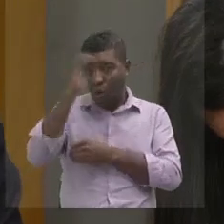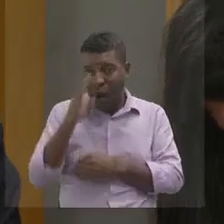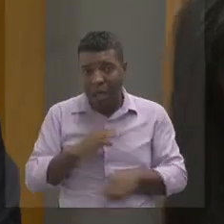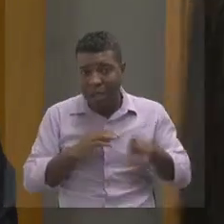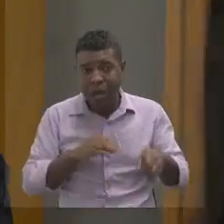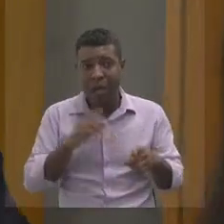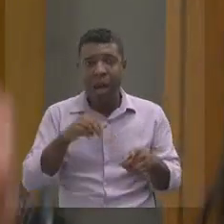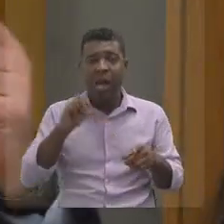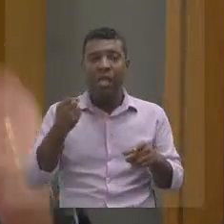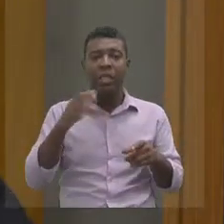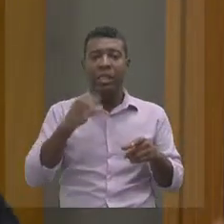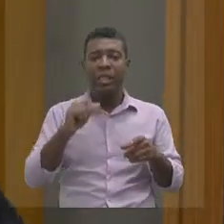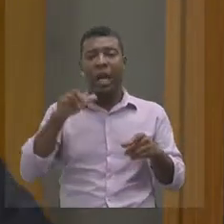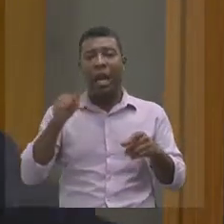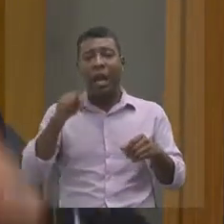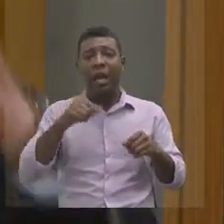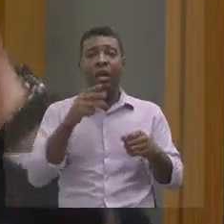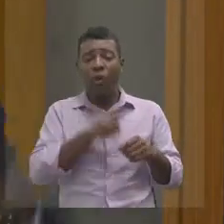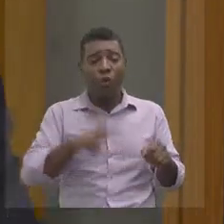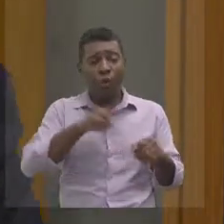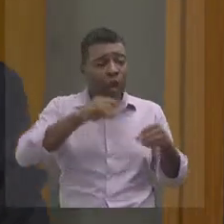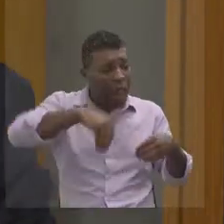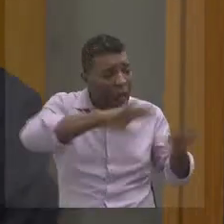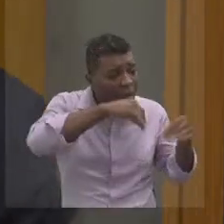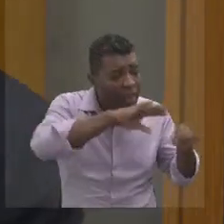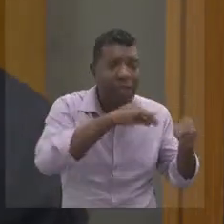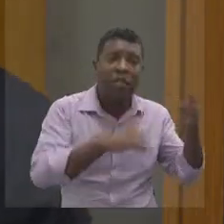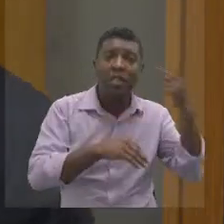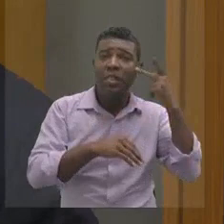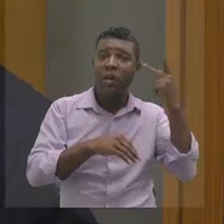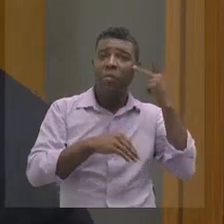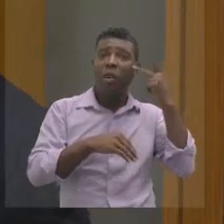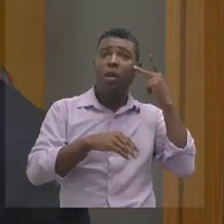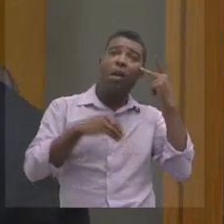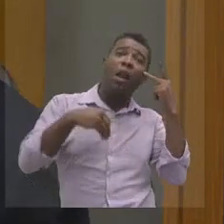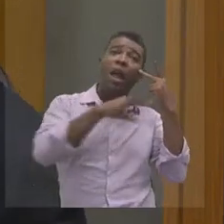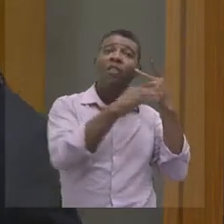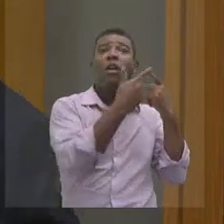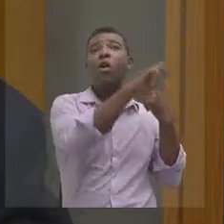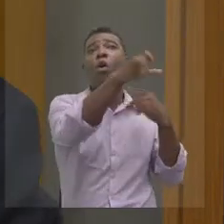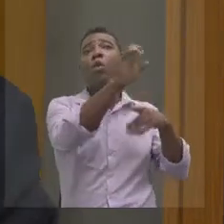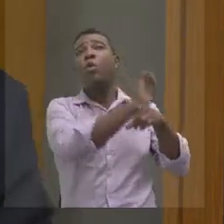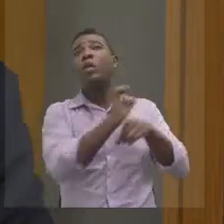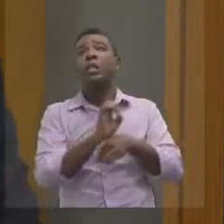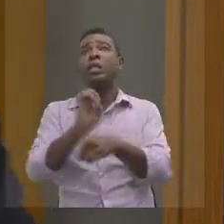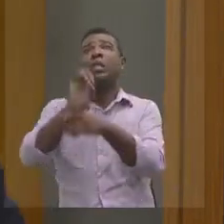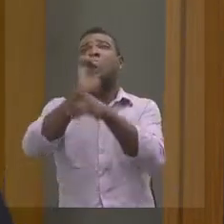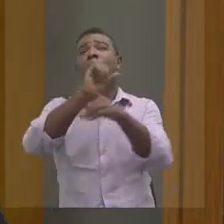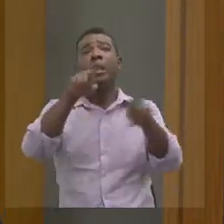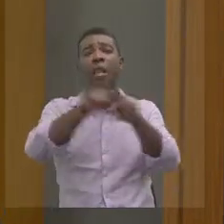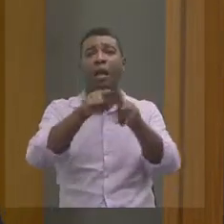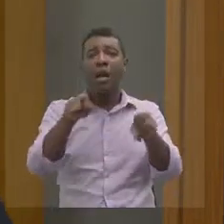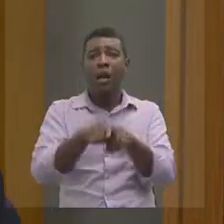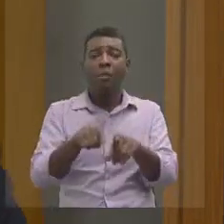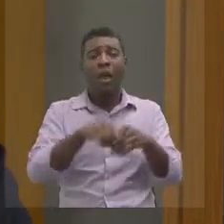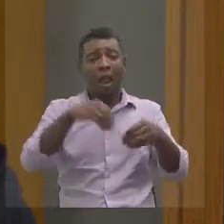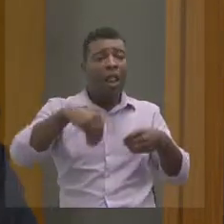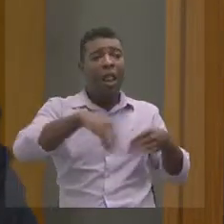diariamente para levar a produção para o estado de São Paulo para levar para todos os estados para levar para os portos para exportação